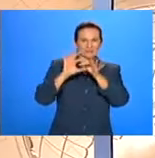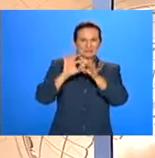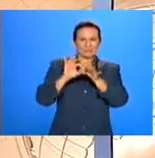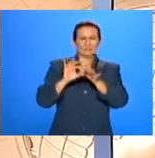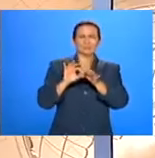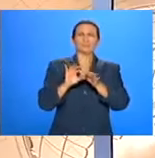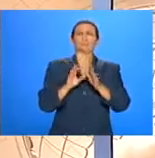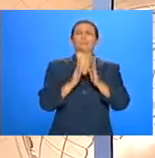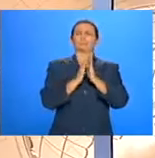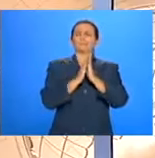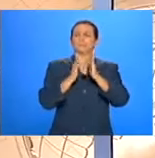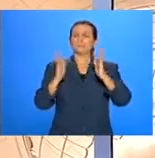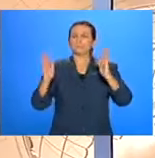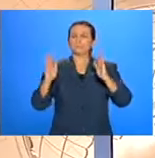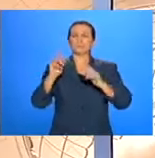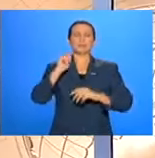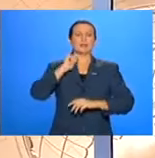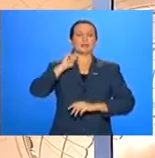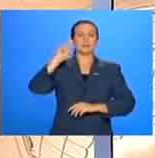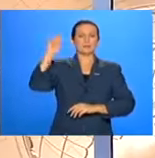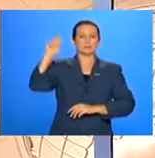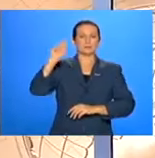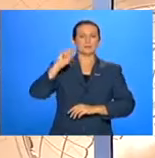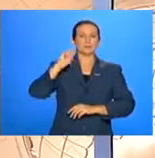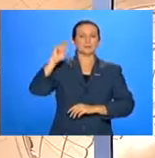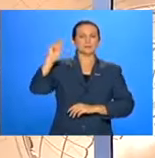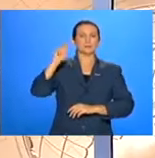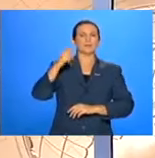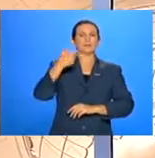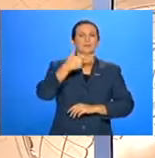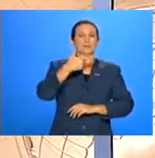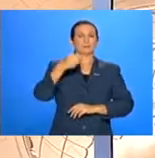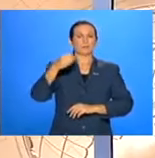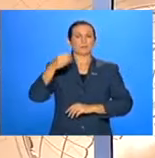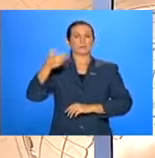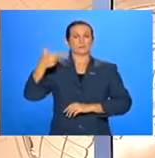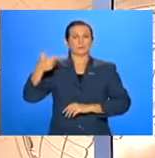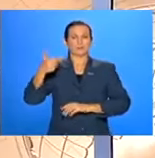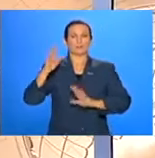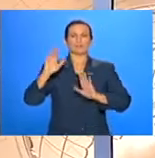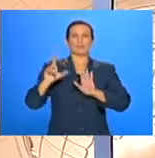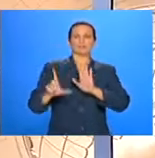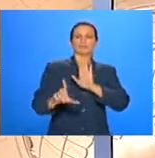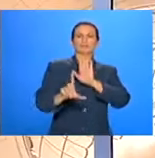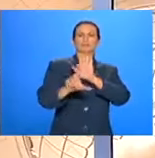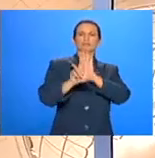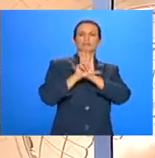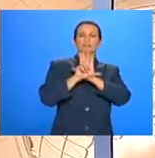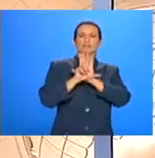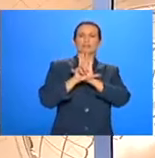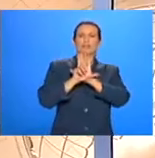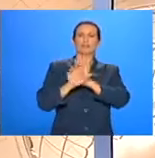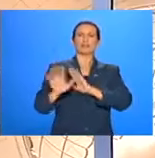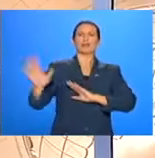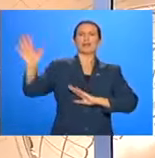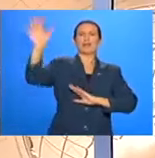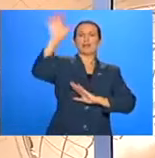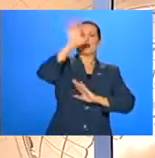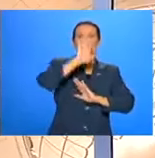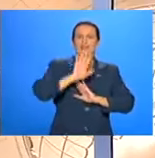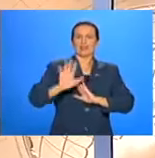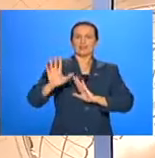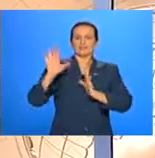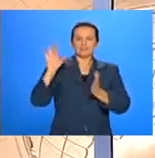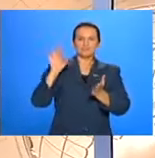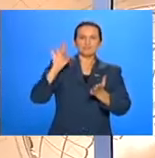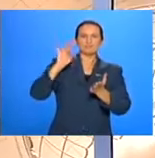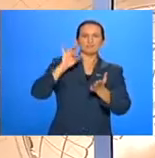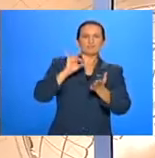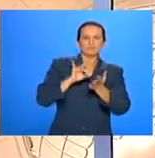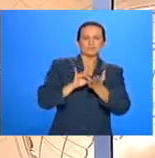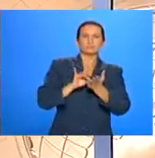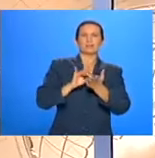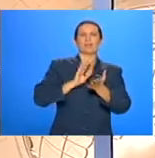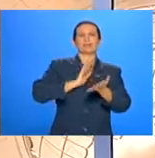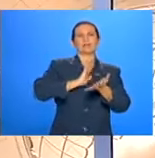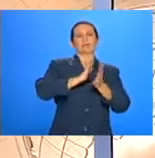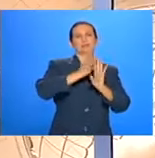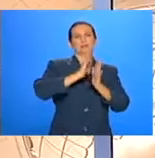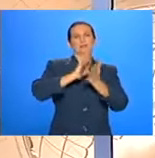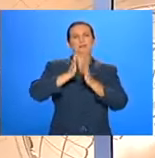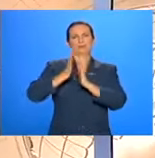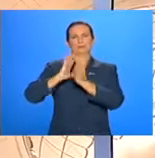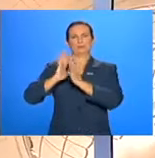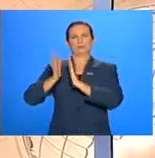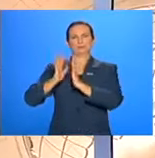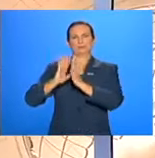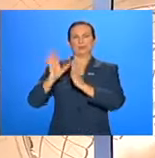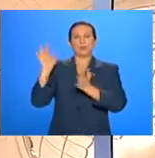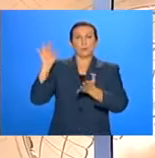2002, foi homologada a Lei Federal, que reconhece a língua brasileira de sinais como